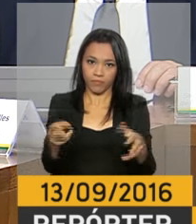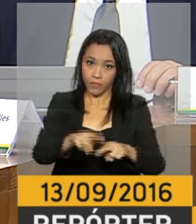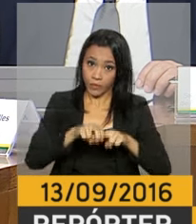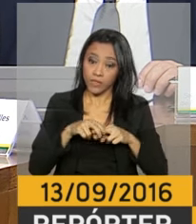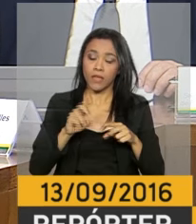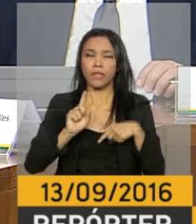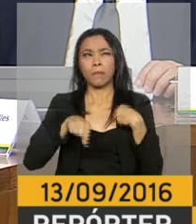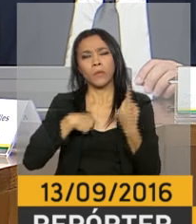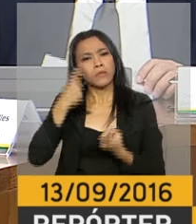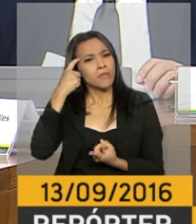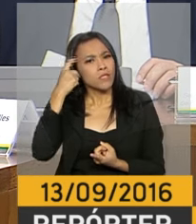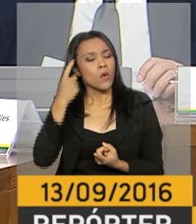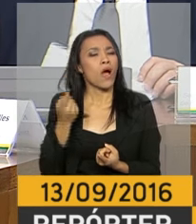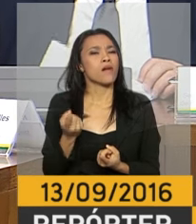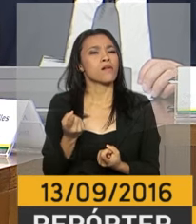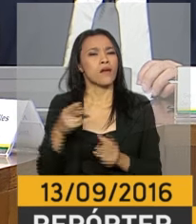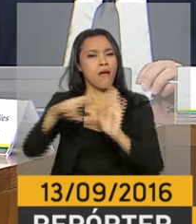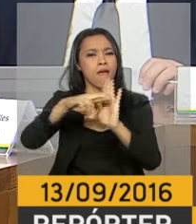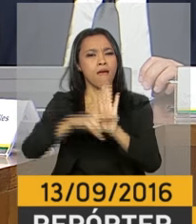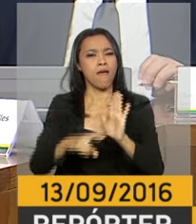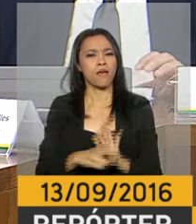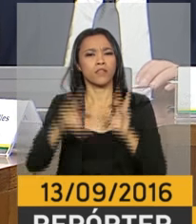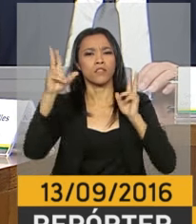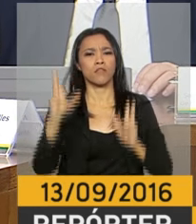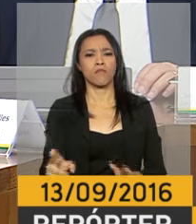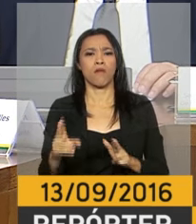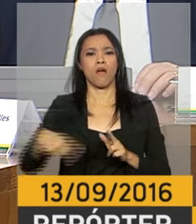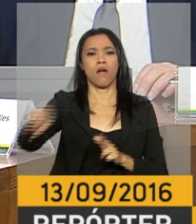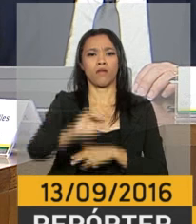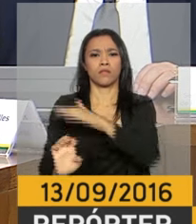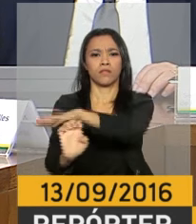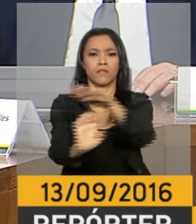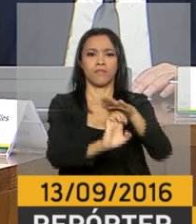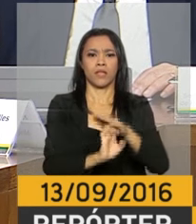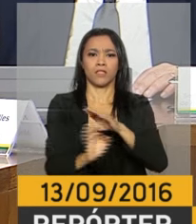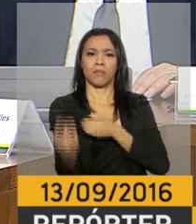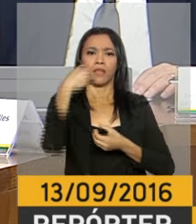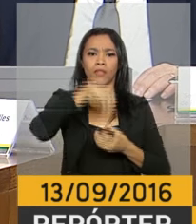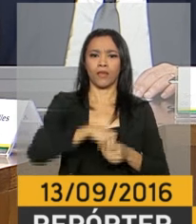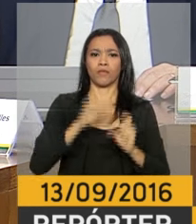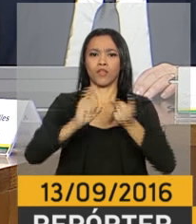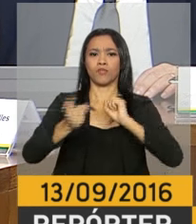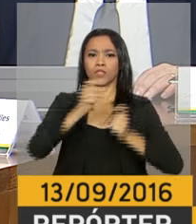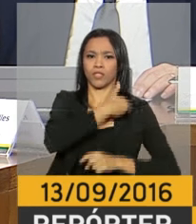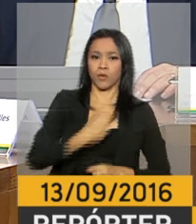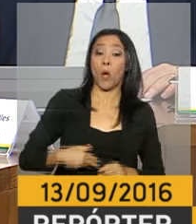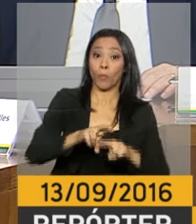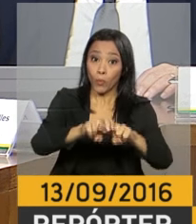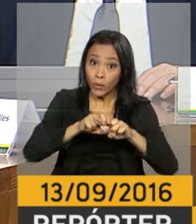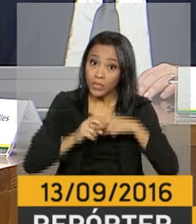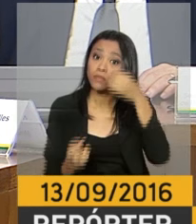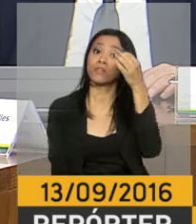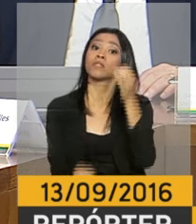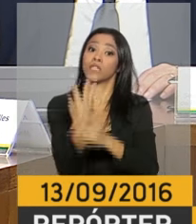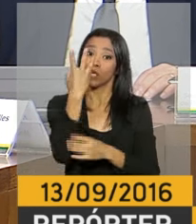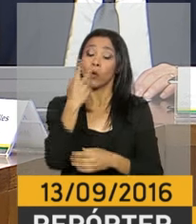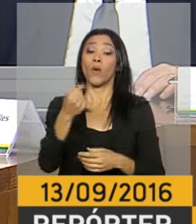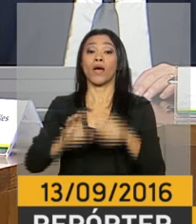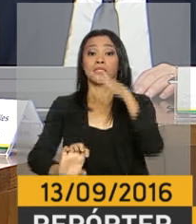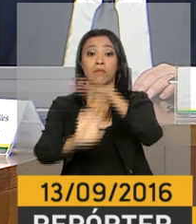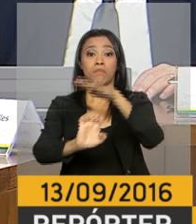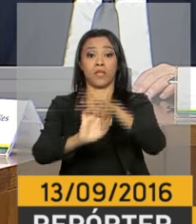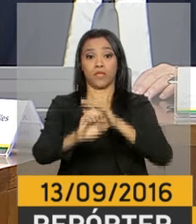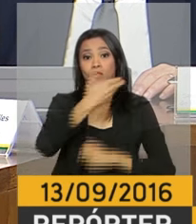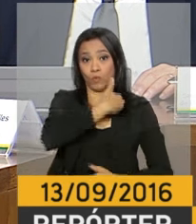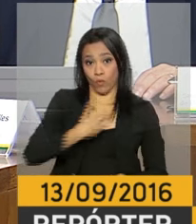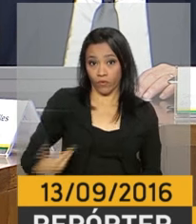regr da iniciativa privada para a atividade pública daí Porque criaram-se as empresas públicas as sociedades de economia